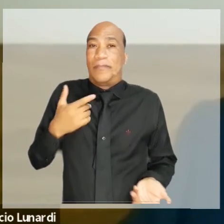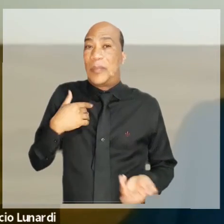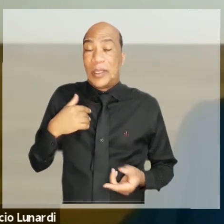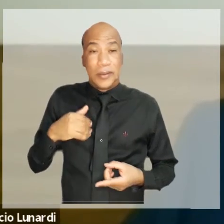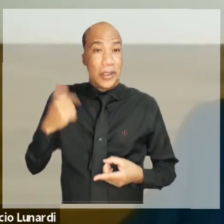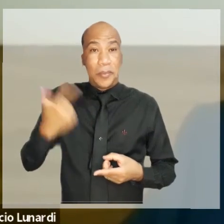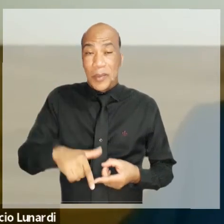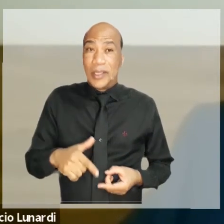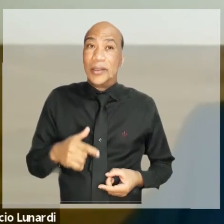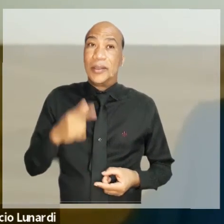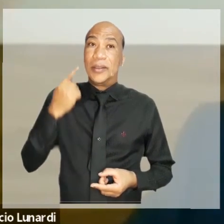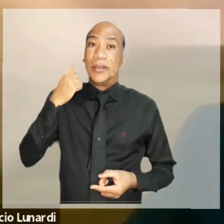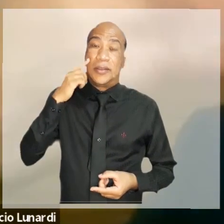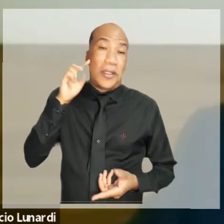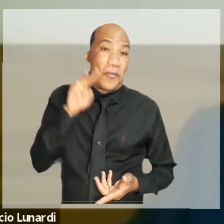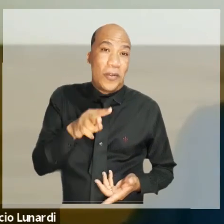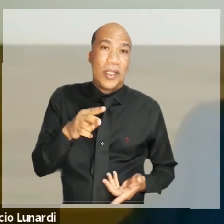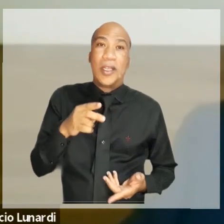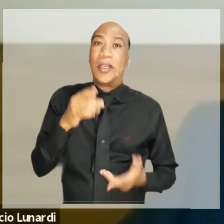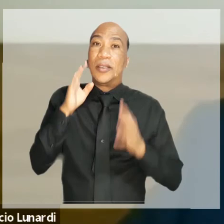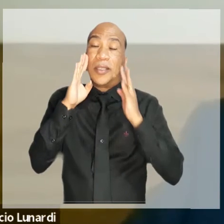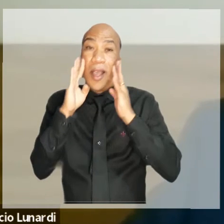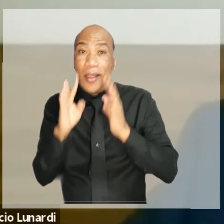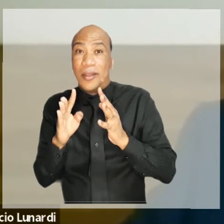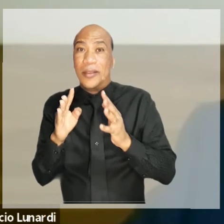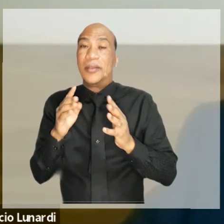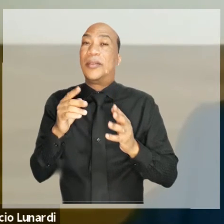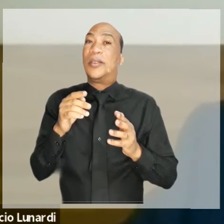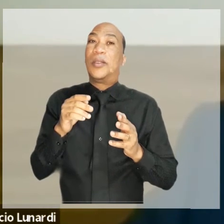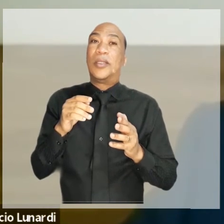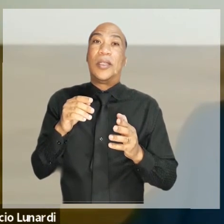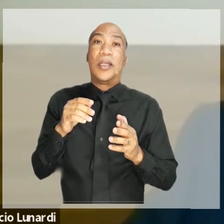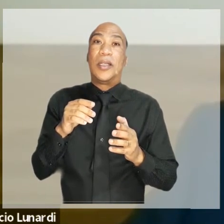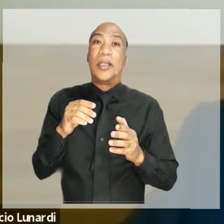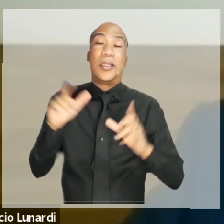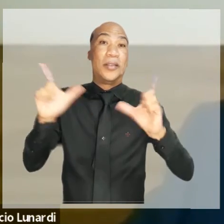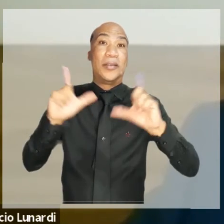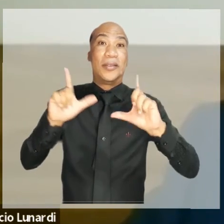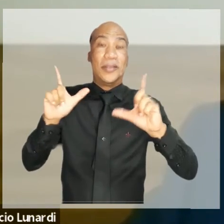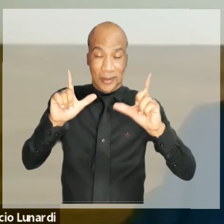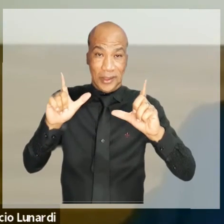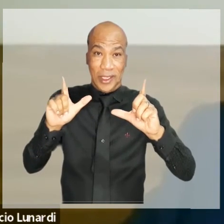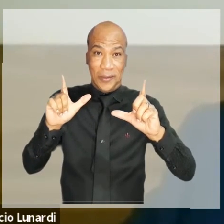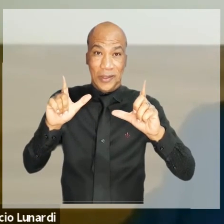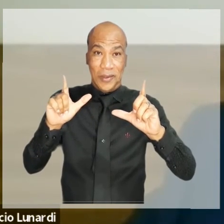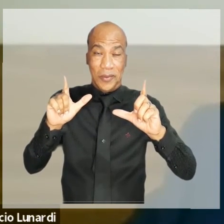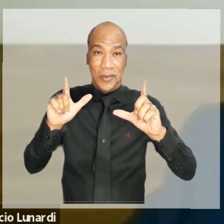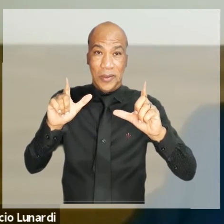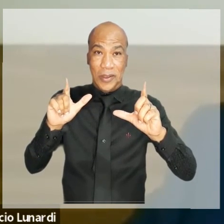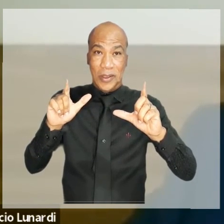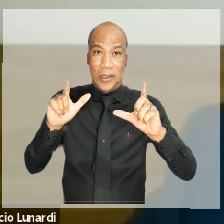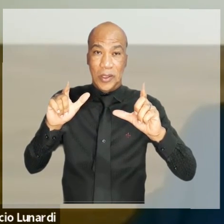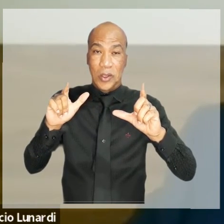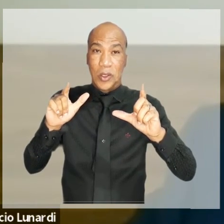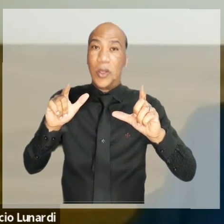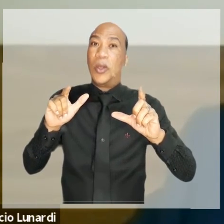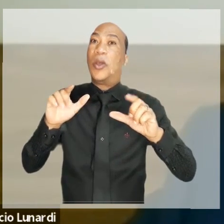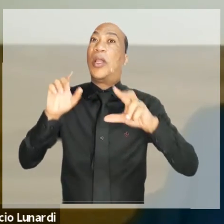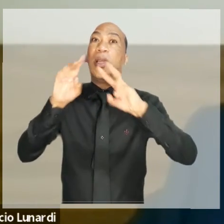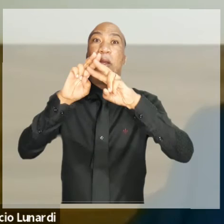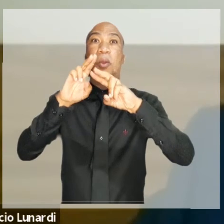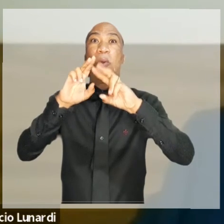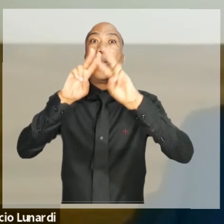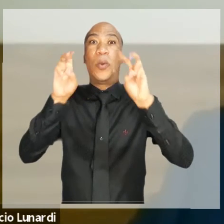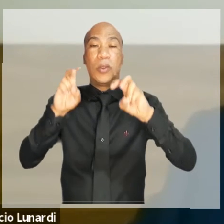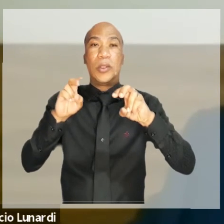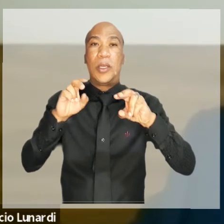Estaremos todos lá junto com você, nós como, né, ouvintes lá do professor Ronaldo Lemos. O pessoal lá do chat também pergunta, né? Quando vai ser